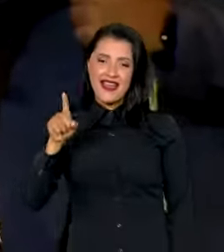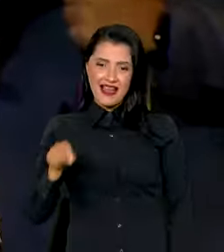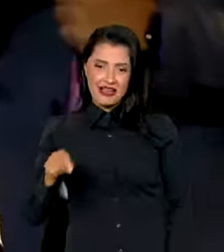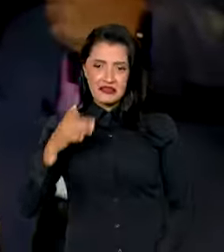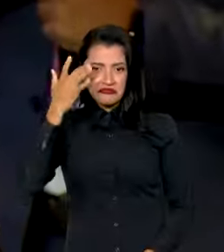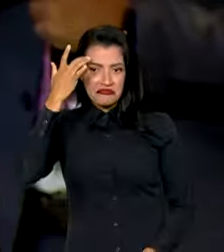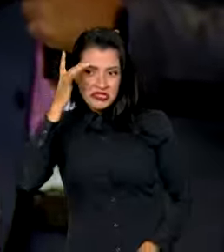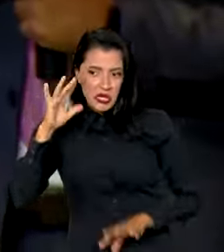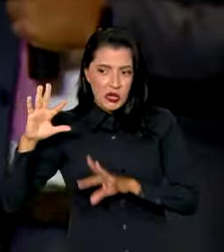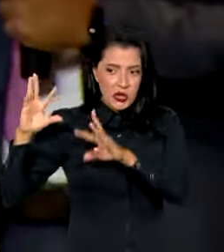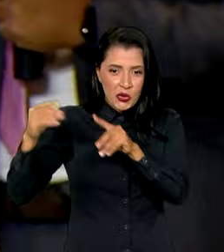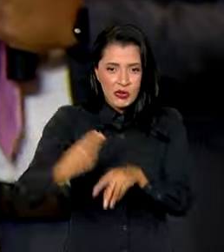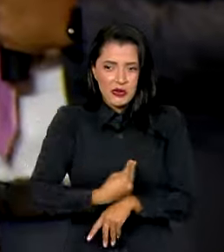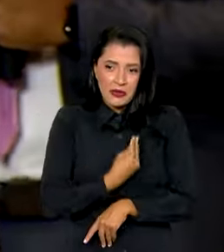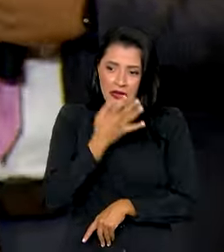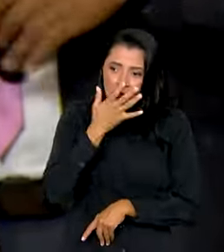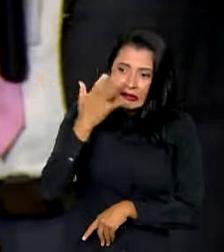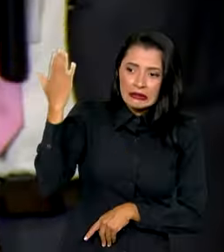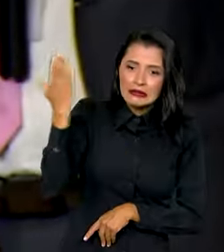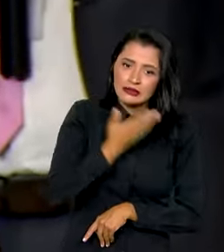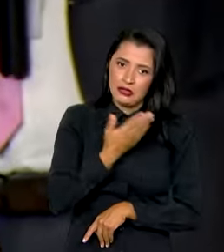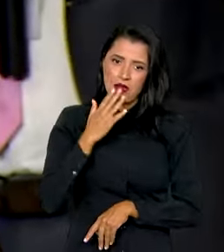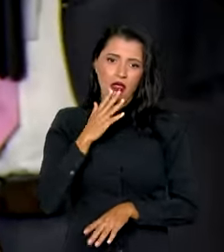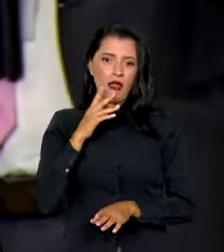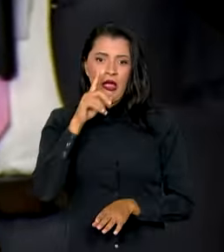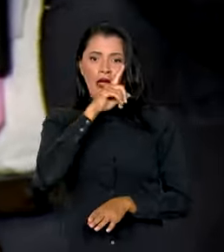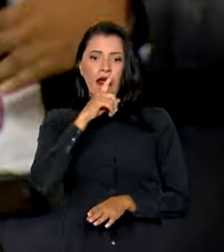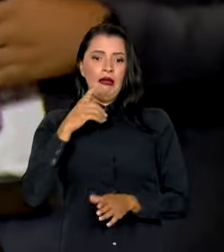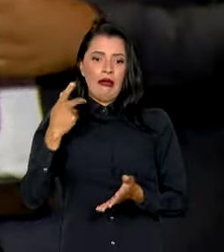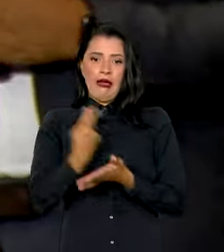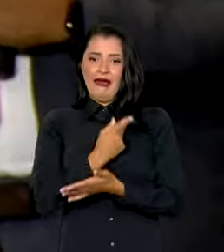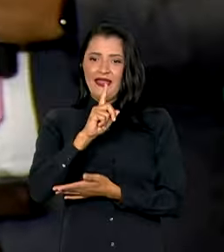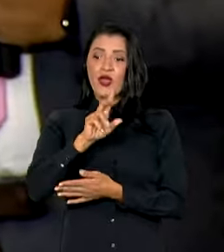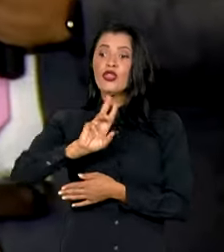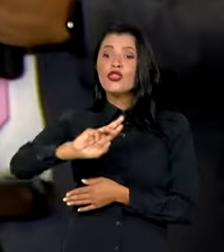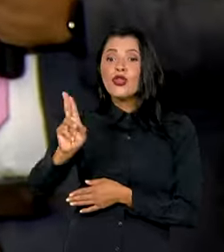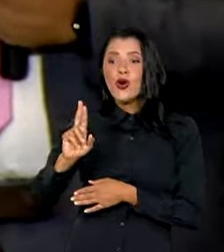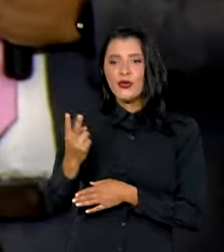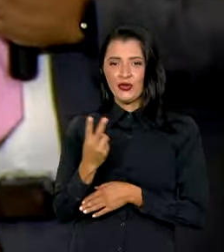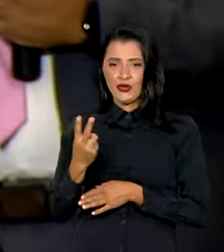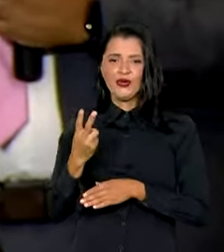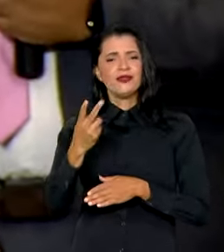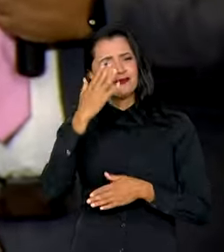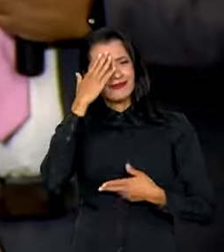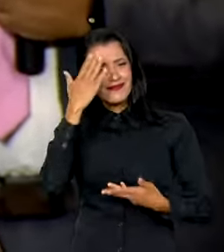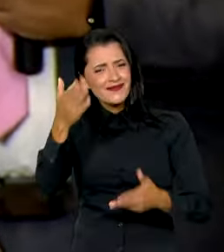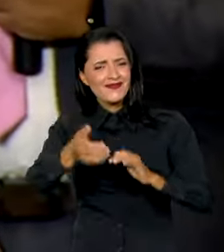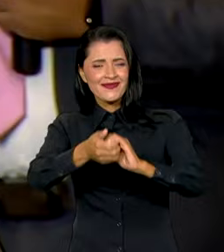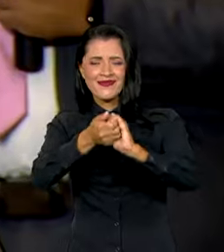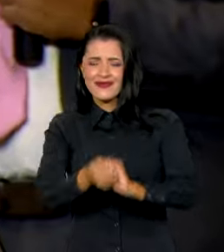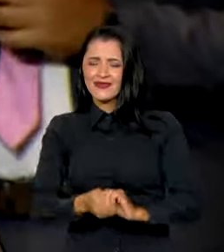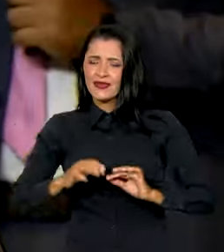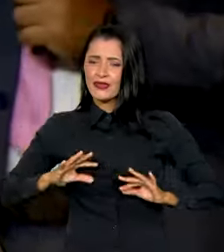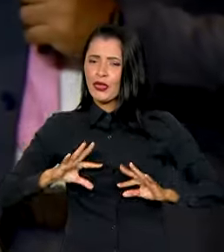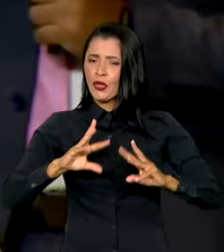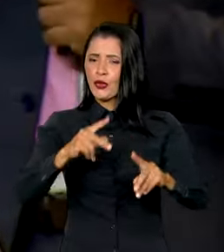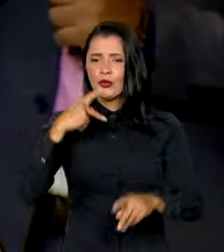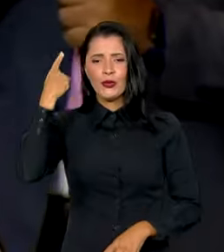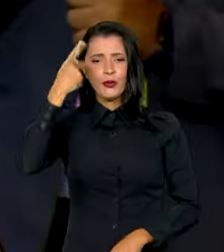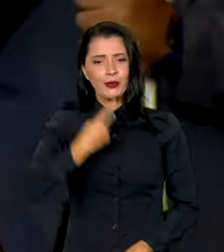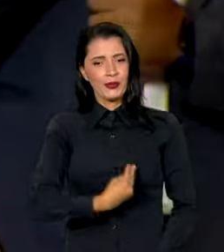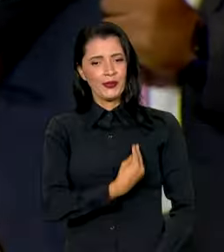parlamentares presentes, não quero cometer equívocos, então, em nome de vocês, quero cumprimentar a todos os parlamentares